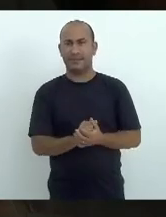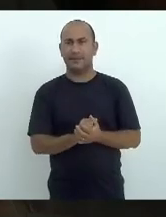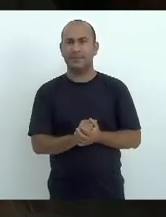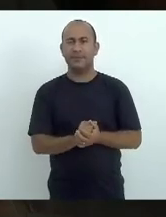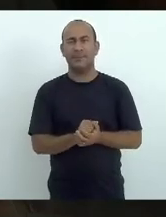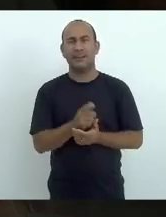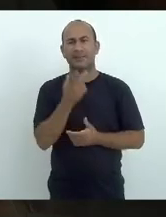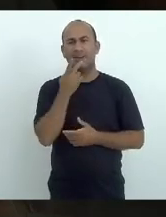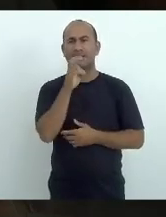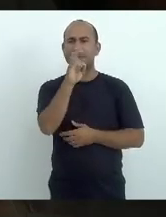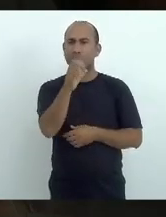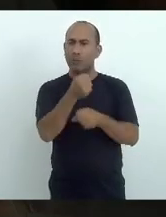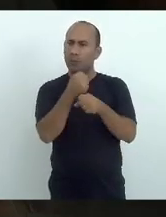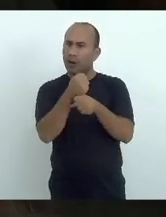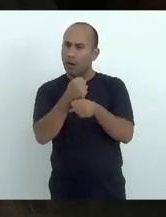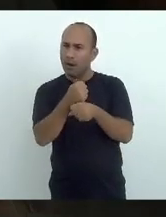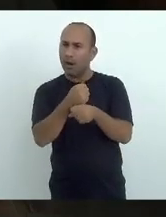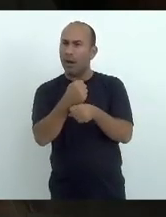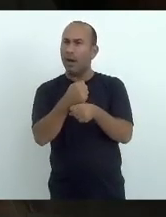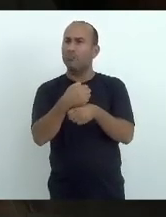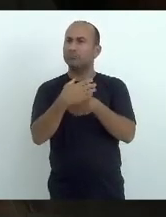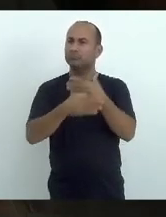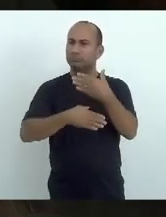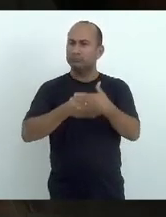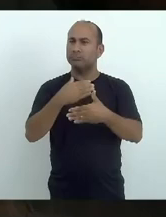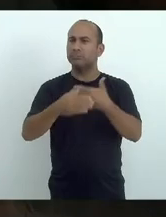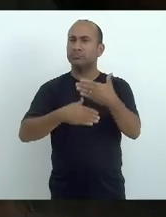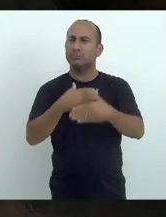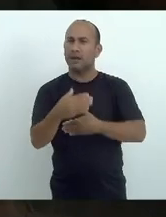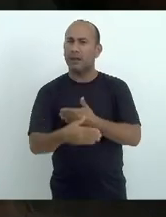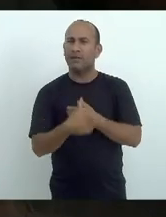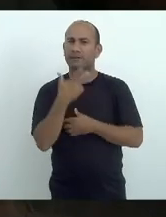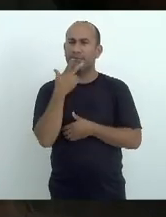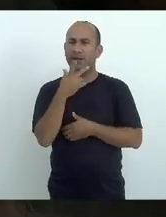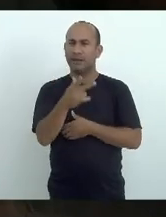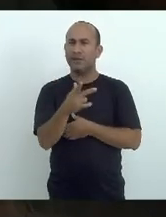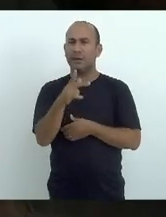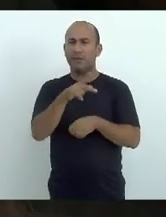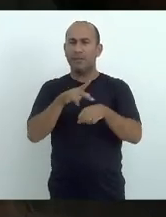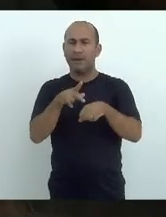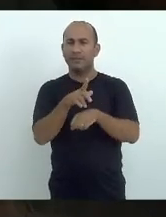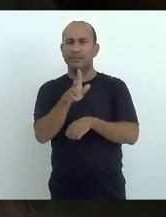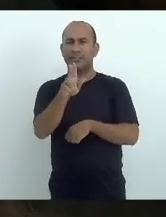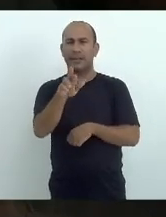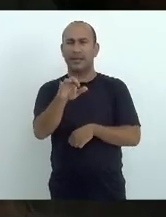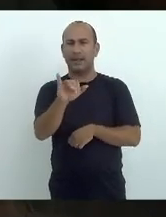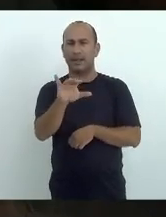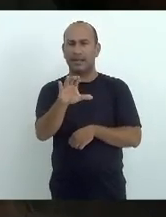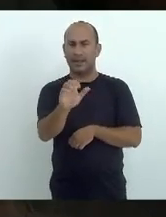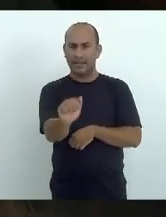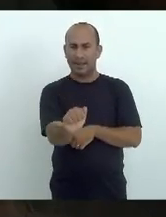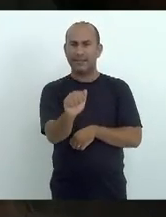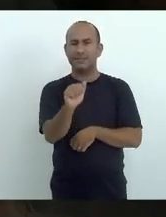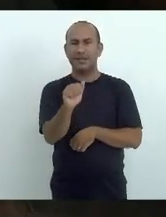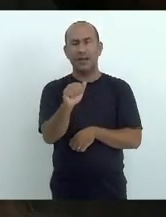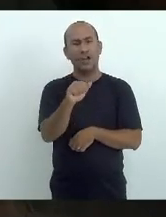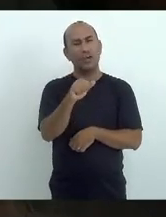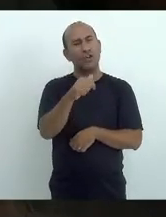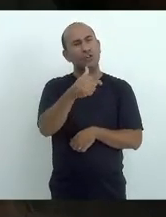consecutivos, a Grécia, entre 2010 e 2015,